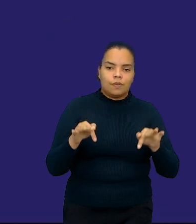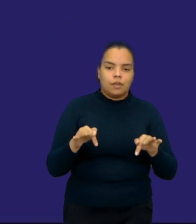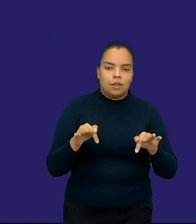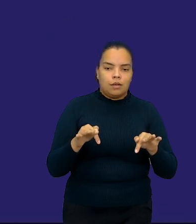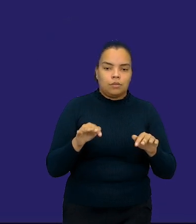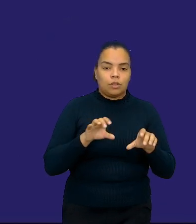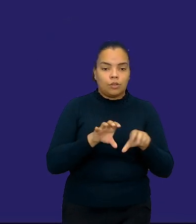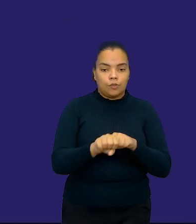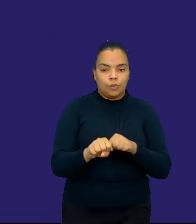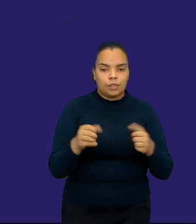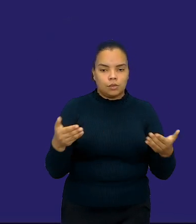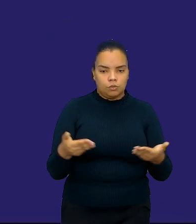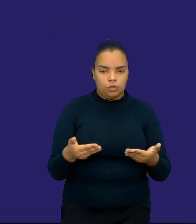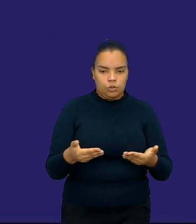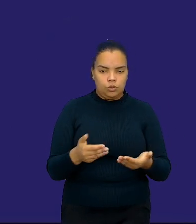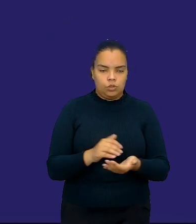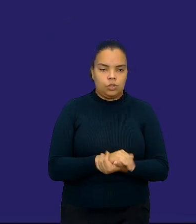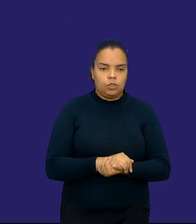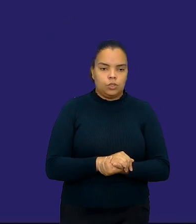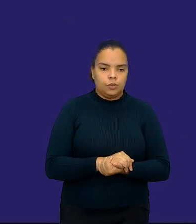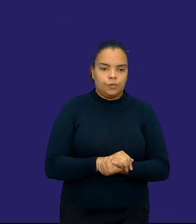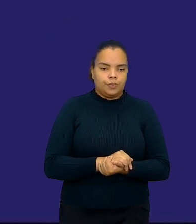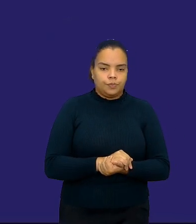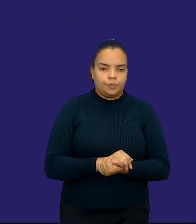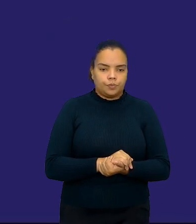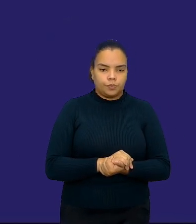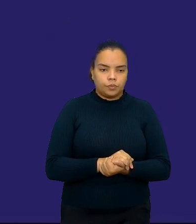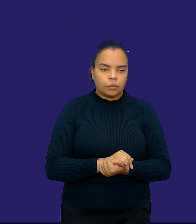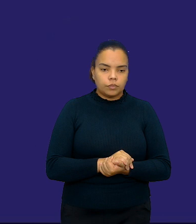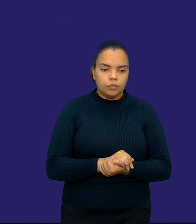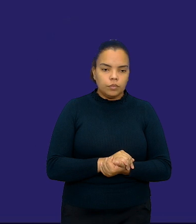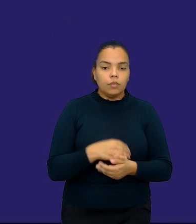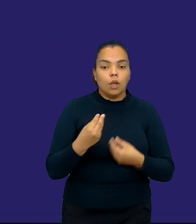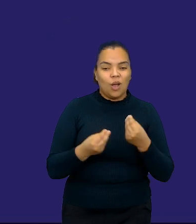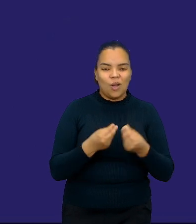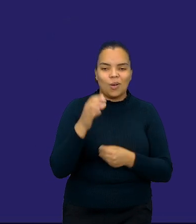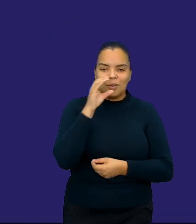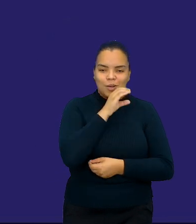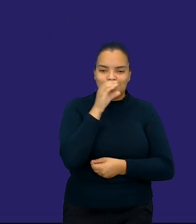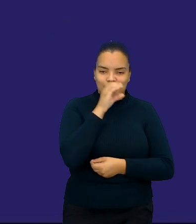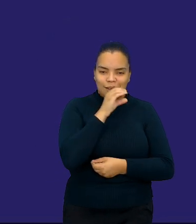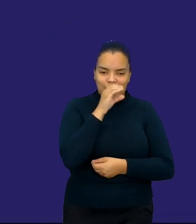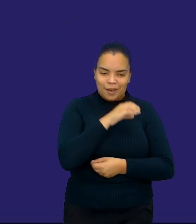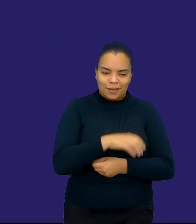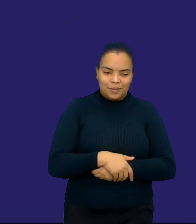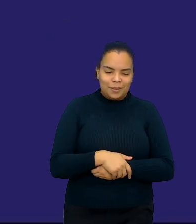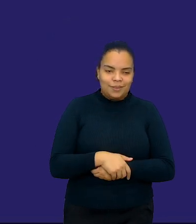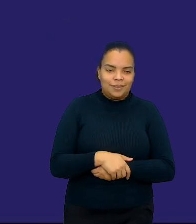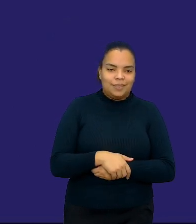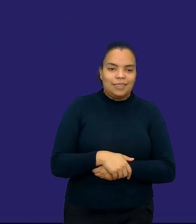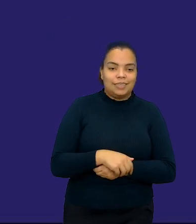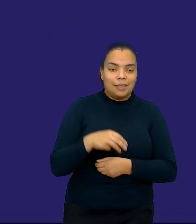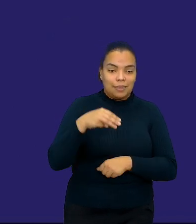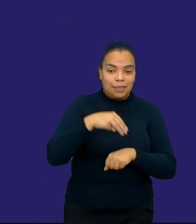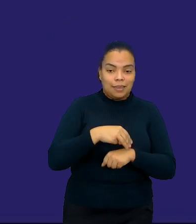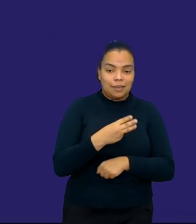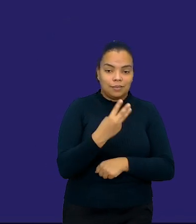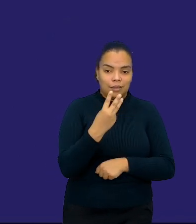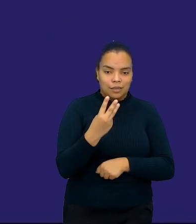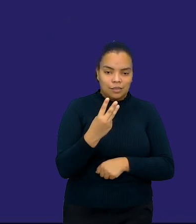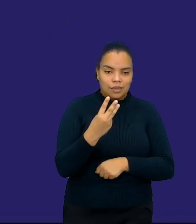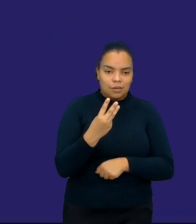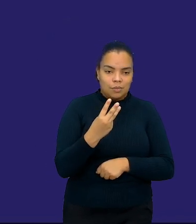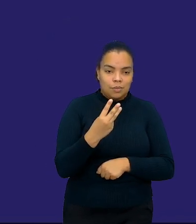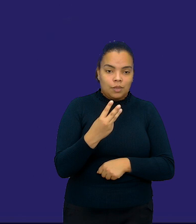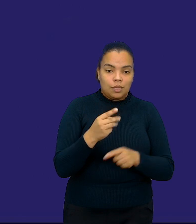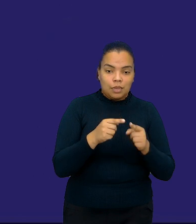nossa formação de hoje. Estou pensando aqui, né, como passou rápido, né? Esse terceiro momento é aquele momento onde nós